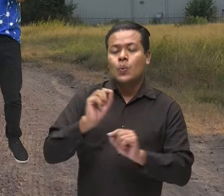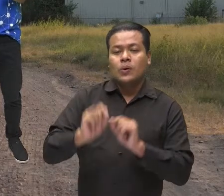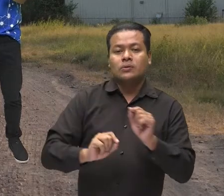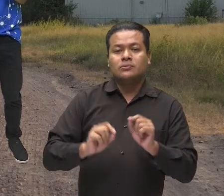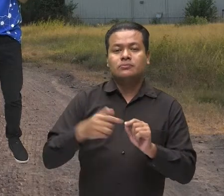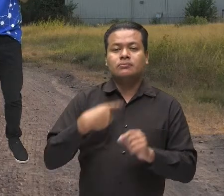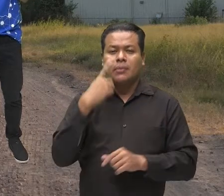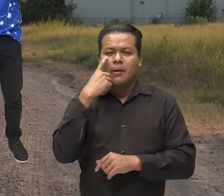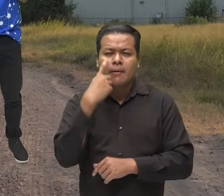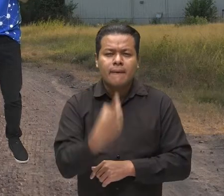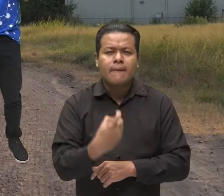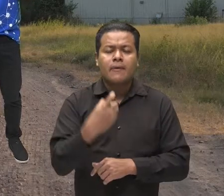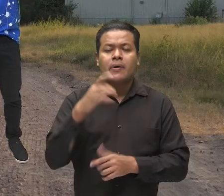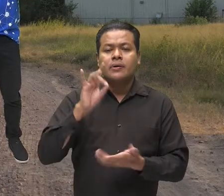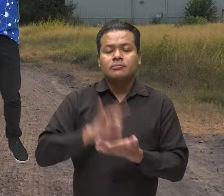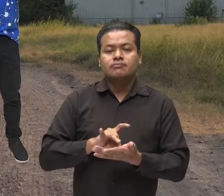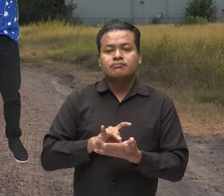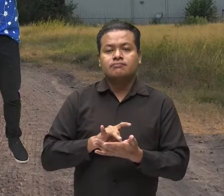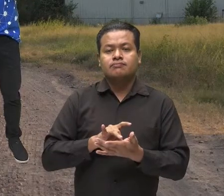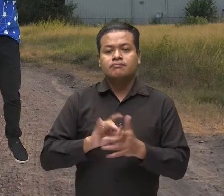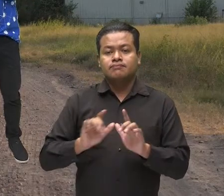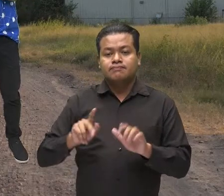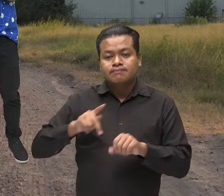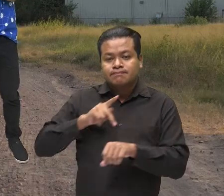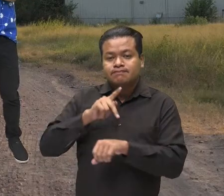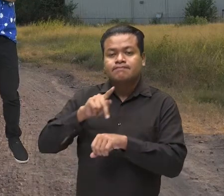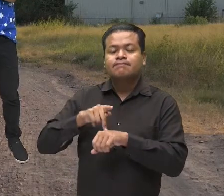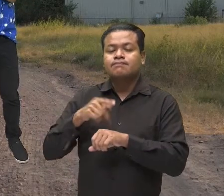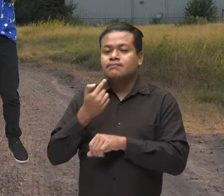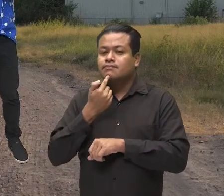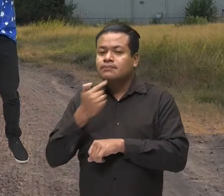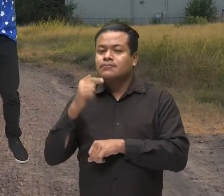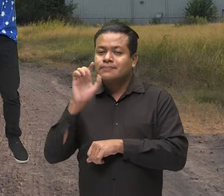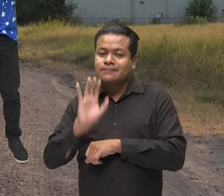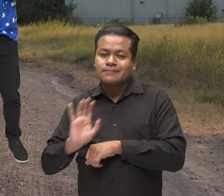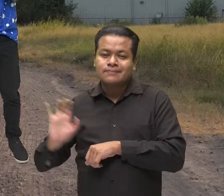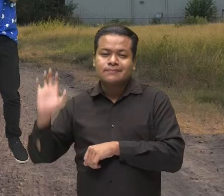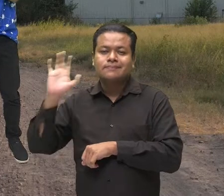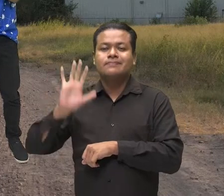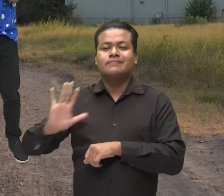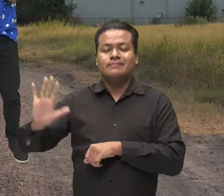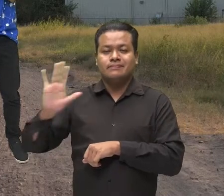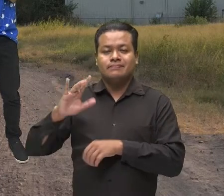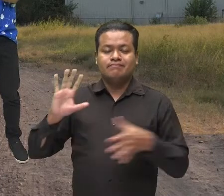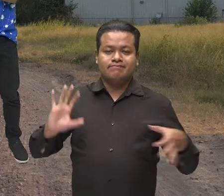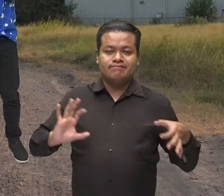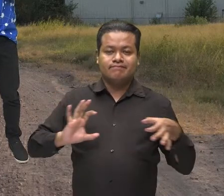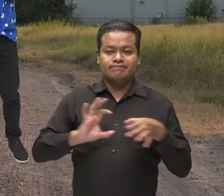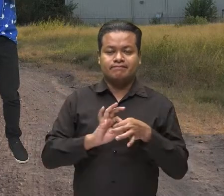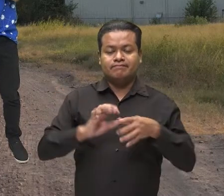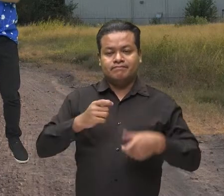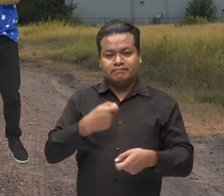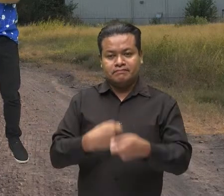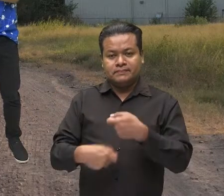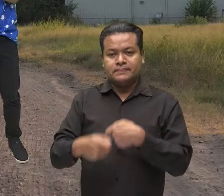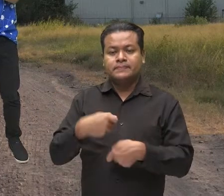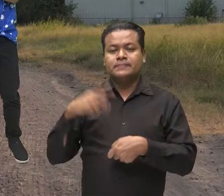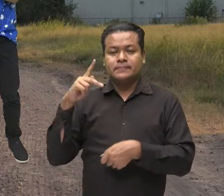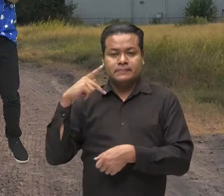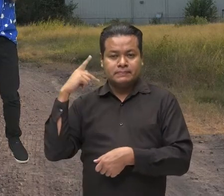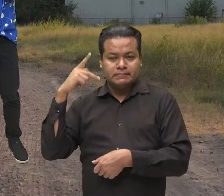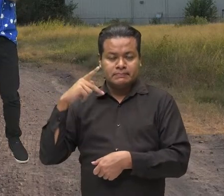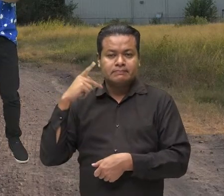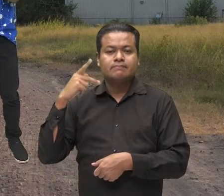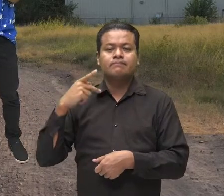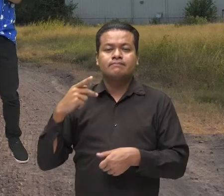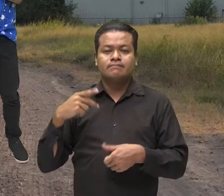esse interesse de ser uma nação que fique mais próxima da Europa, né? Que fique mais conectada economicamente, politicamente com a